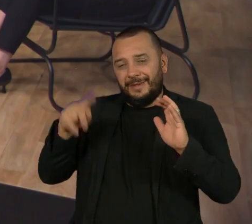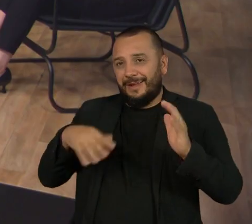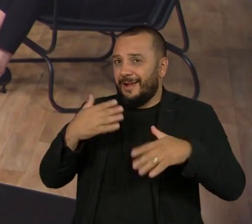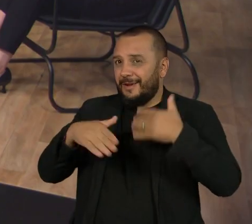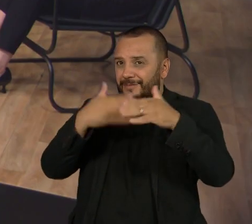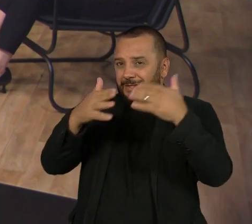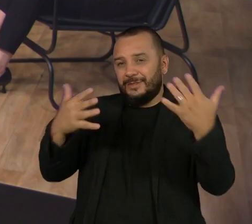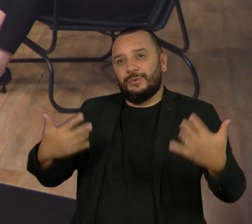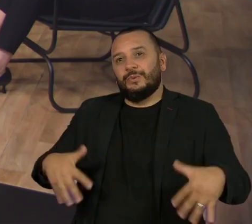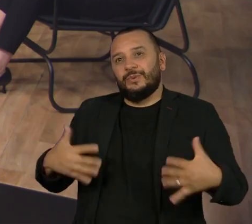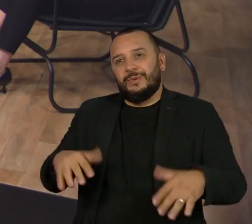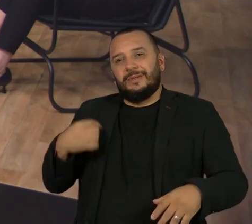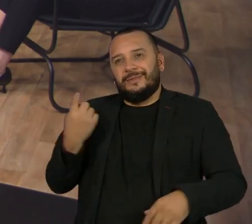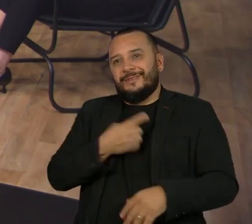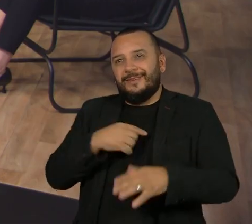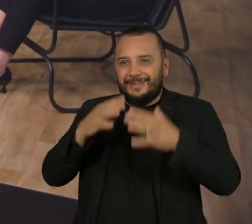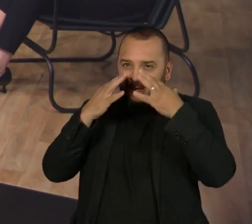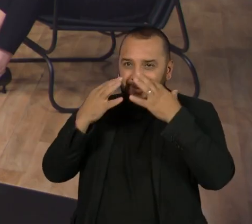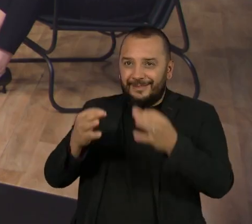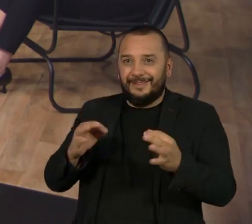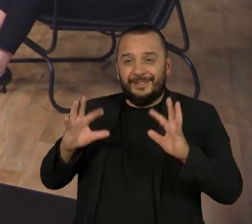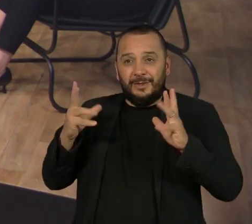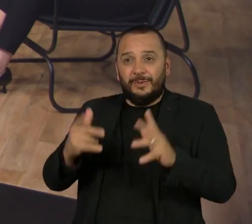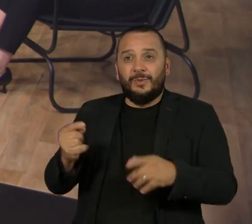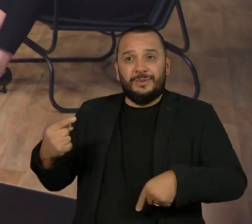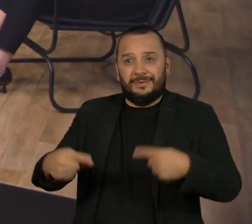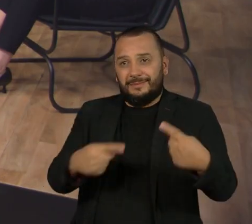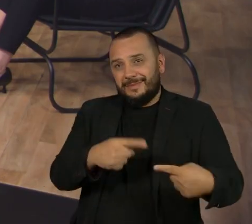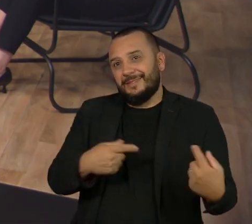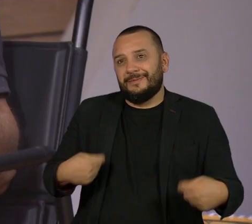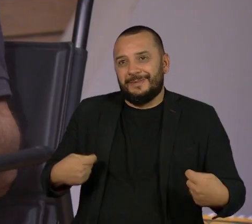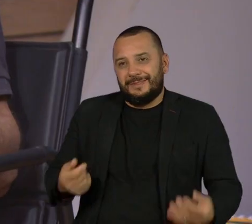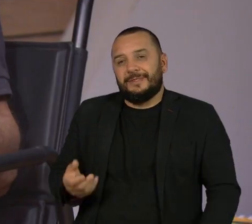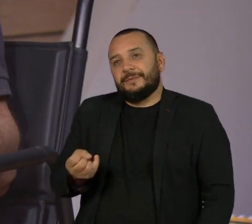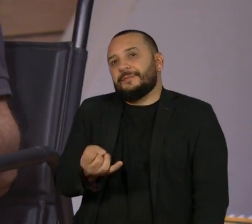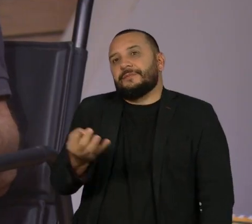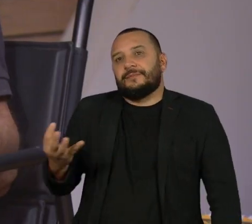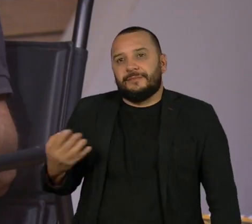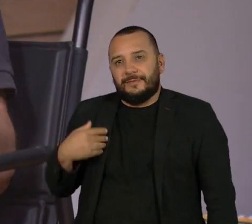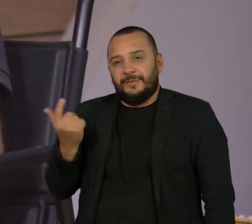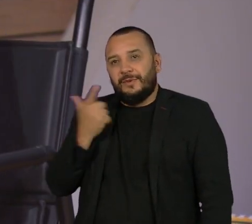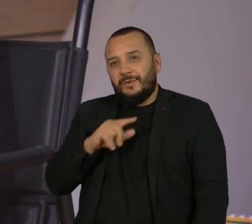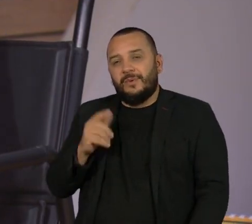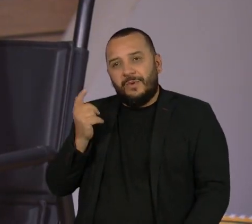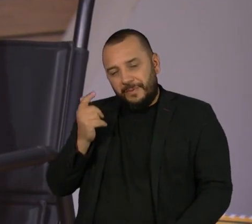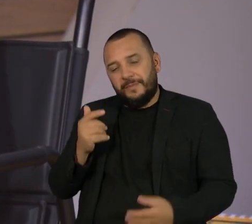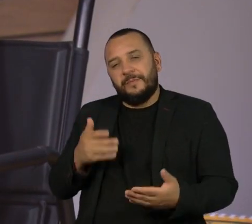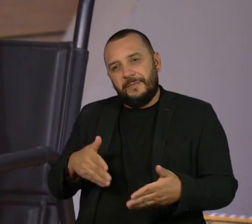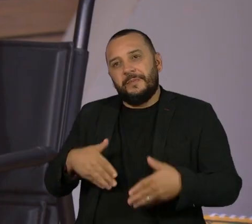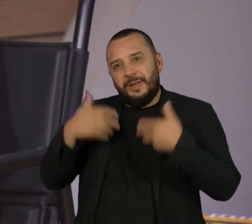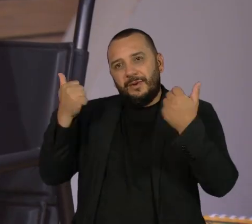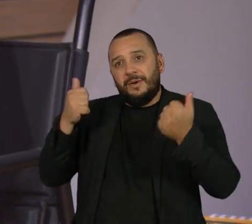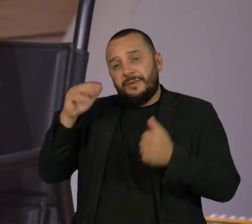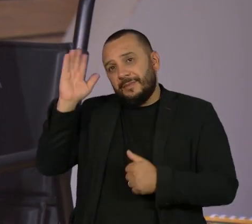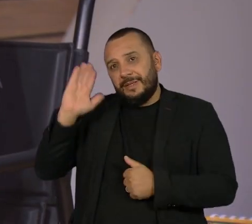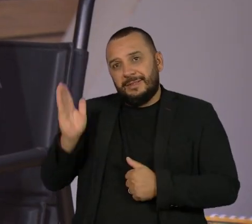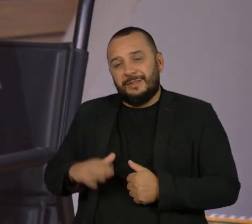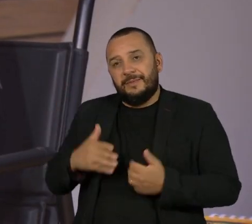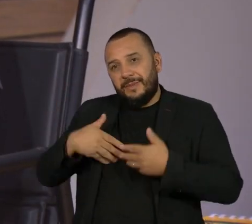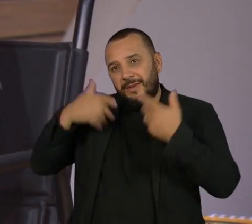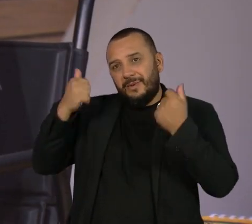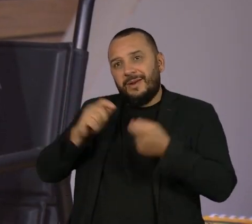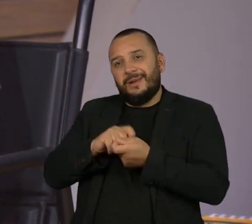a gente precisa estar atento a todos os debates. Em alguns, a gente pode ir melhor. Por exemplo, o Brasil é melhor na